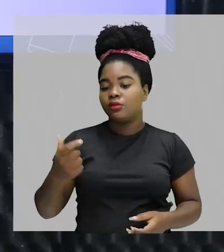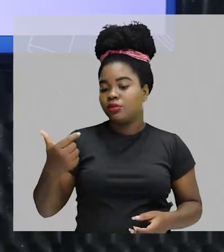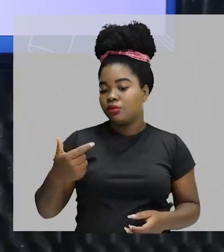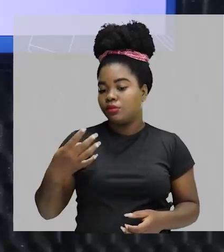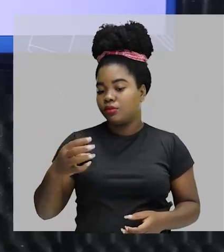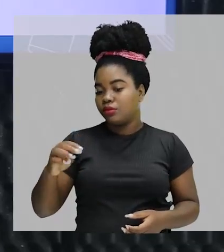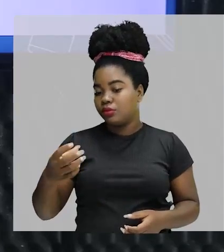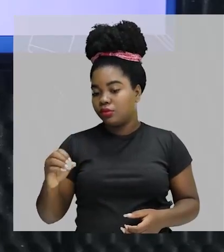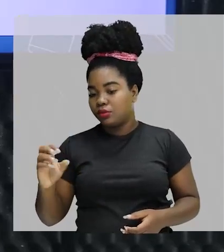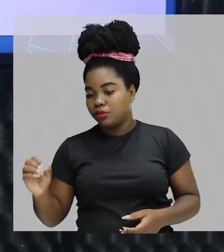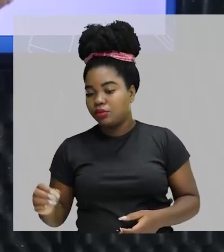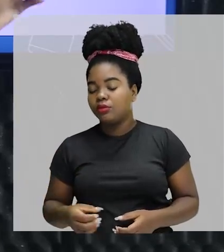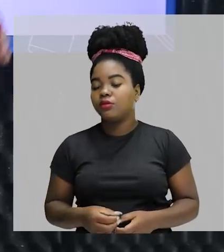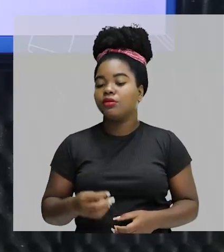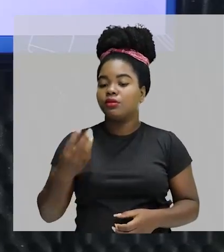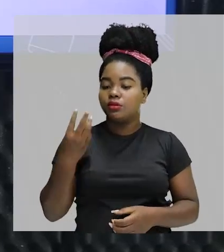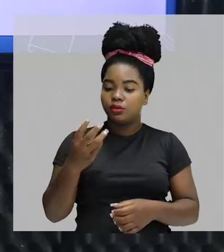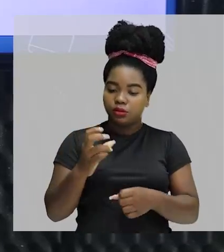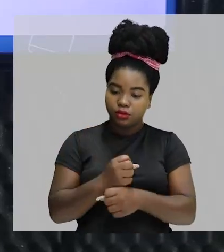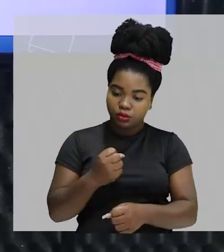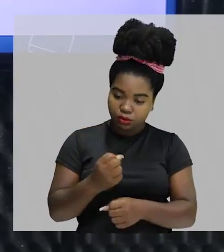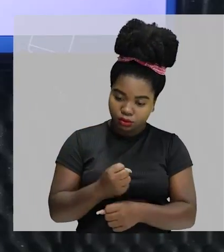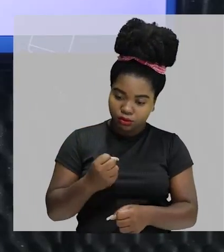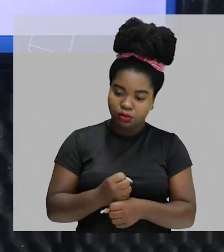24.300. Passados-se 3 anos,